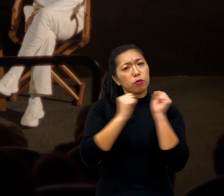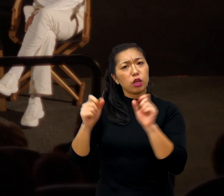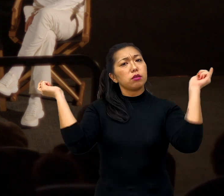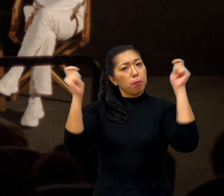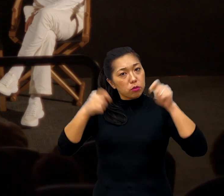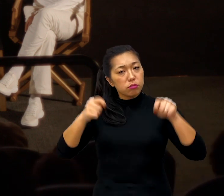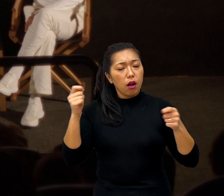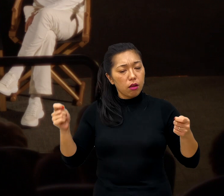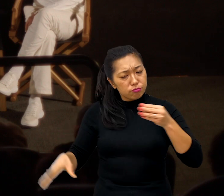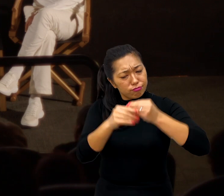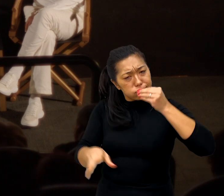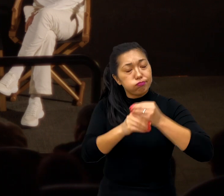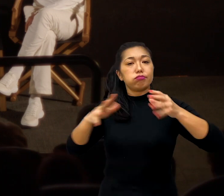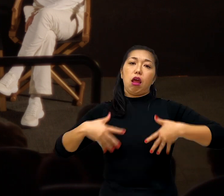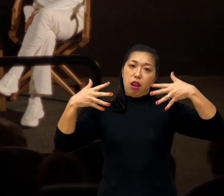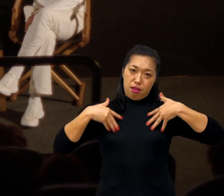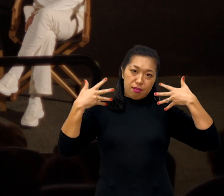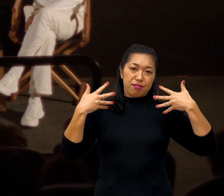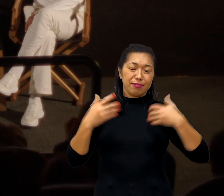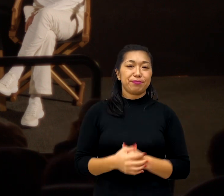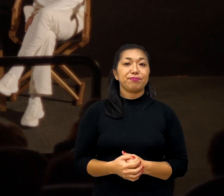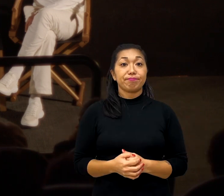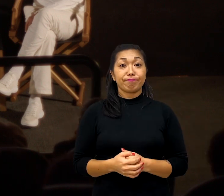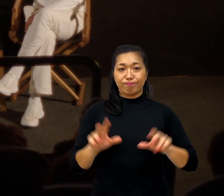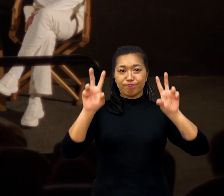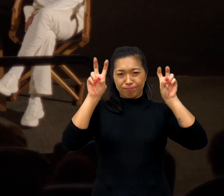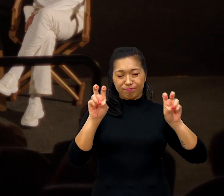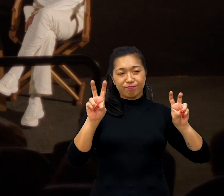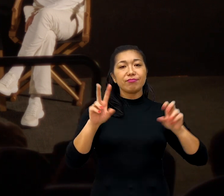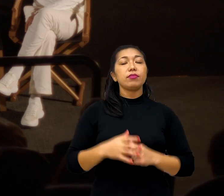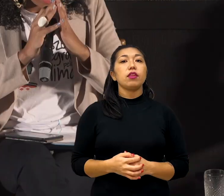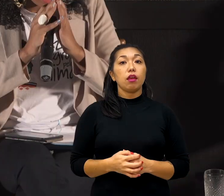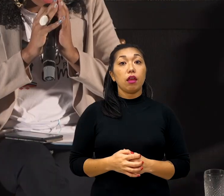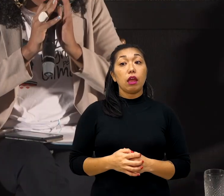e alegria. E, Diosmar, no filme, a gente